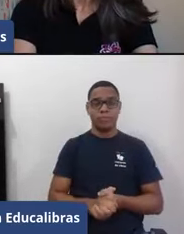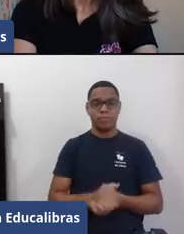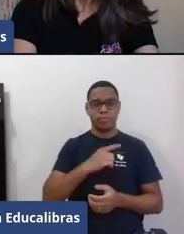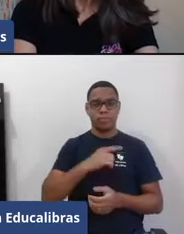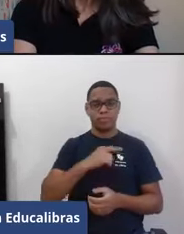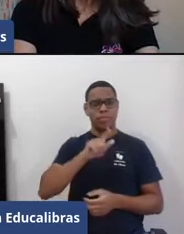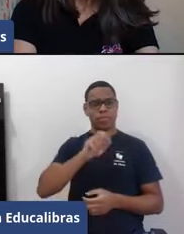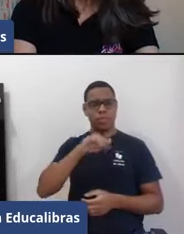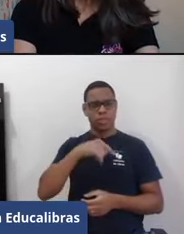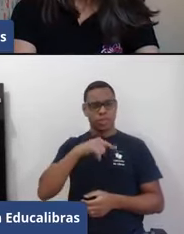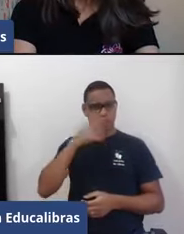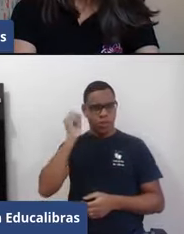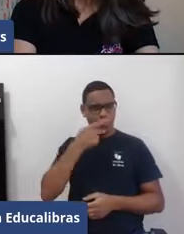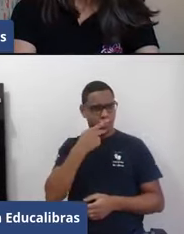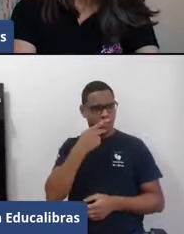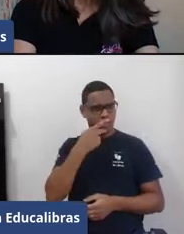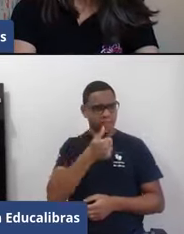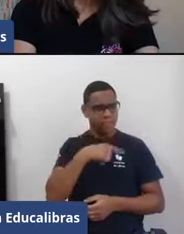Gersonita?